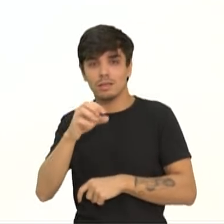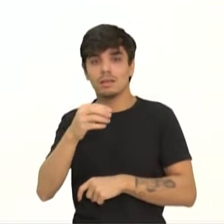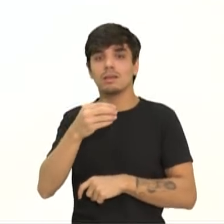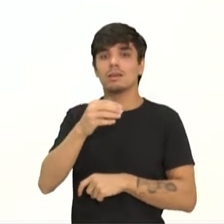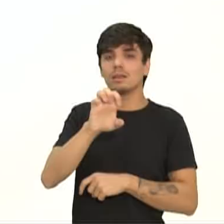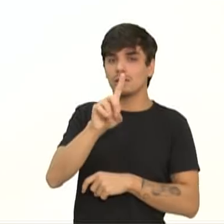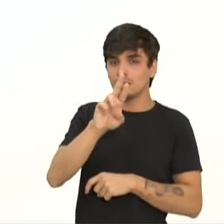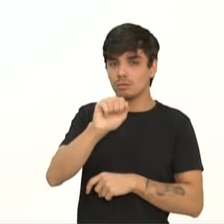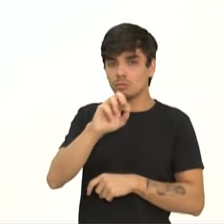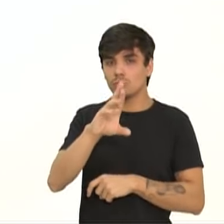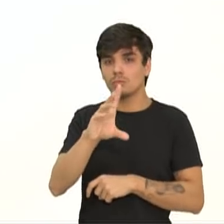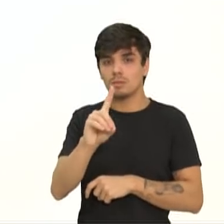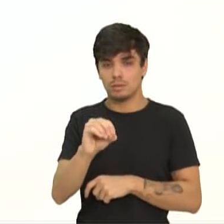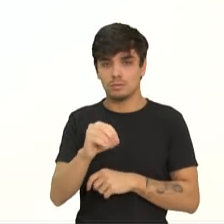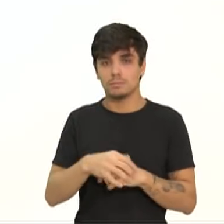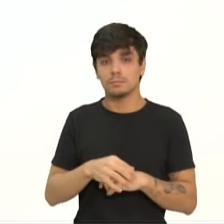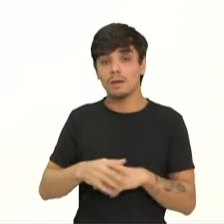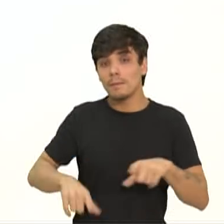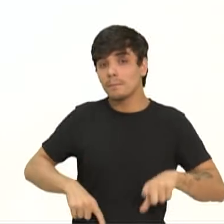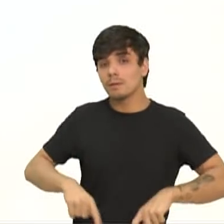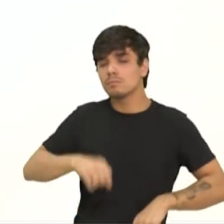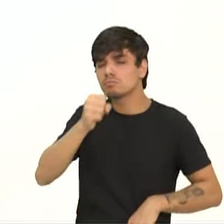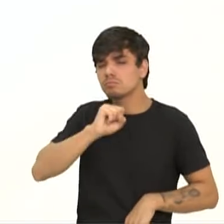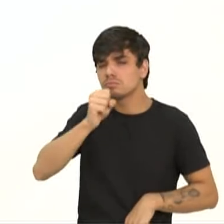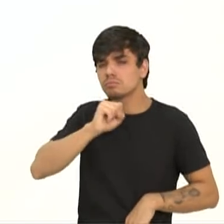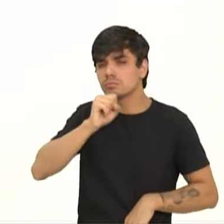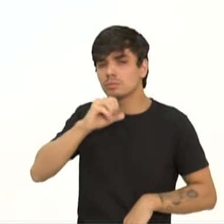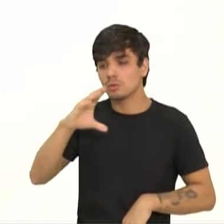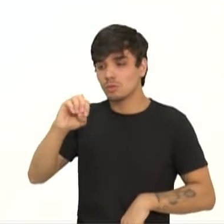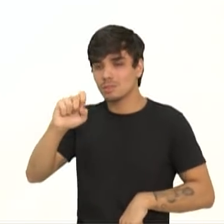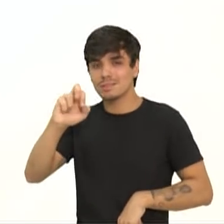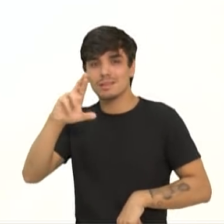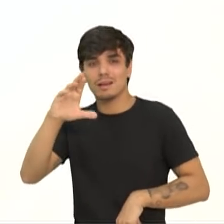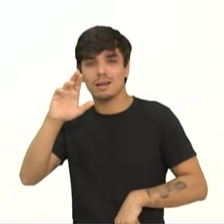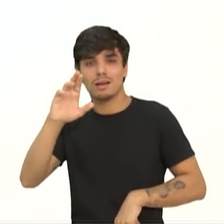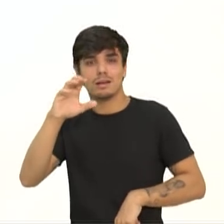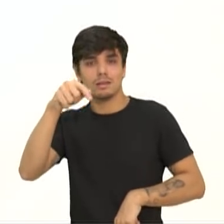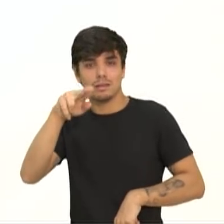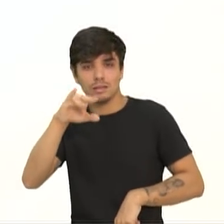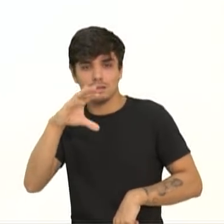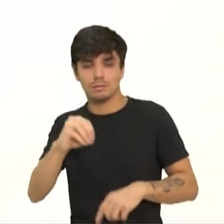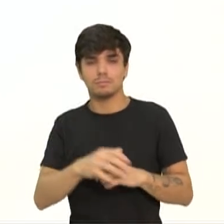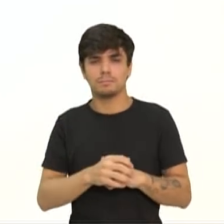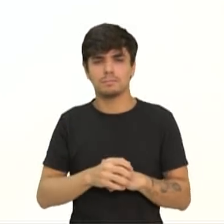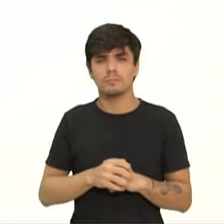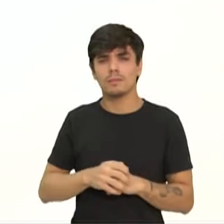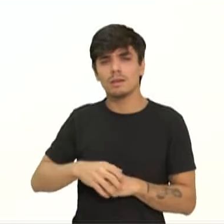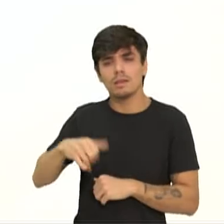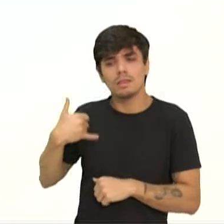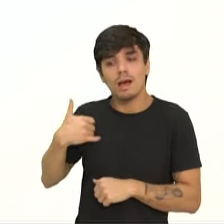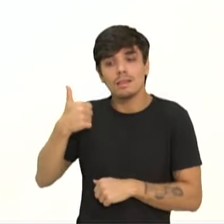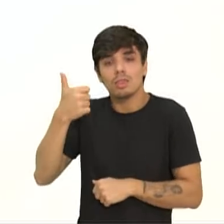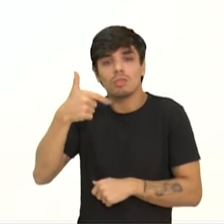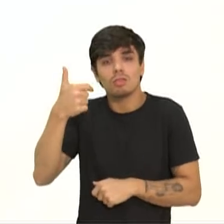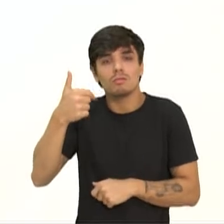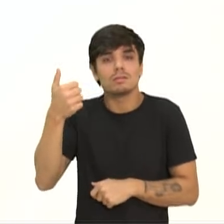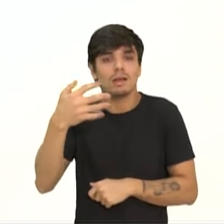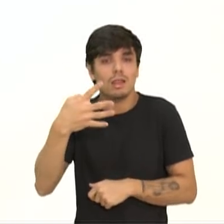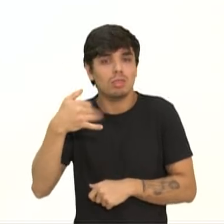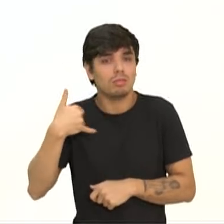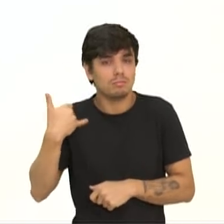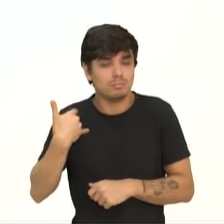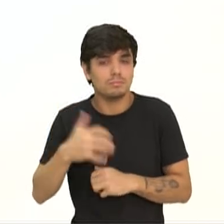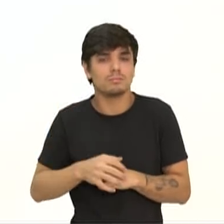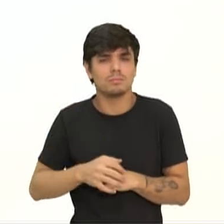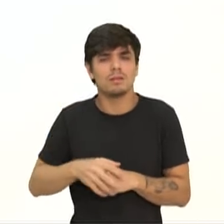mais velhos de Oscar e Kiko. Eram dois meninos de 12 e 14 anos, fortes e valentes, montavam muito